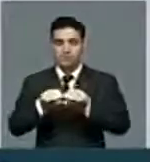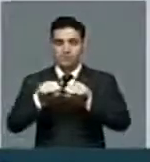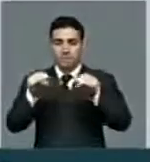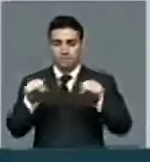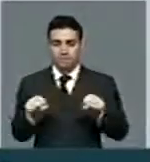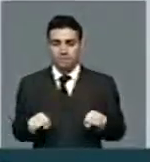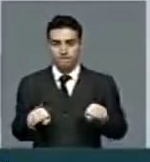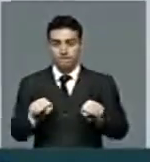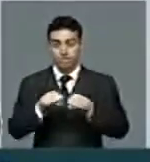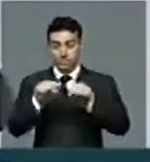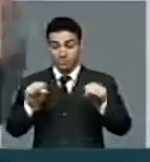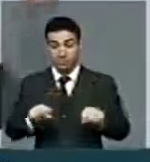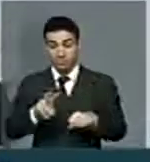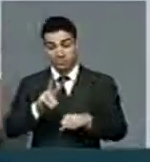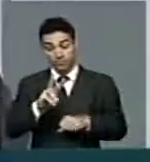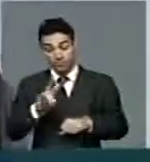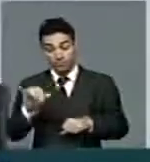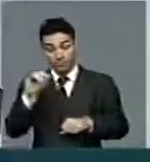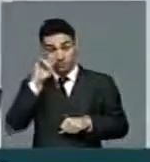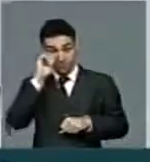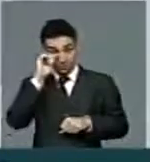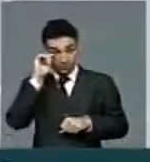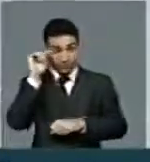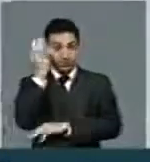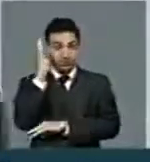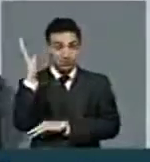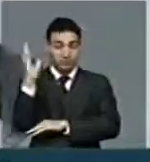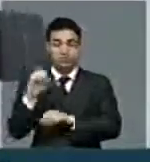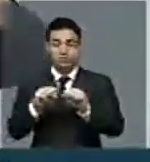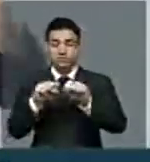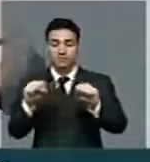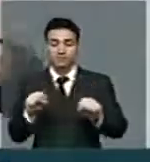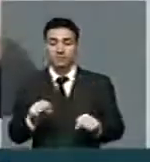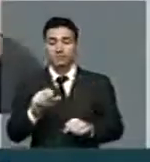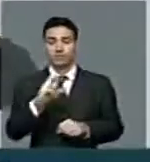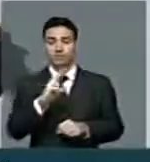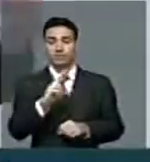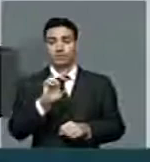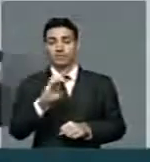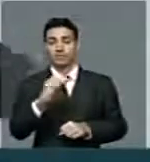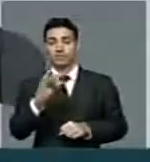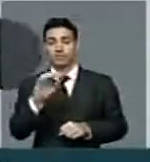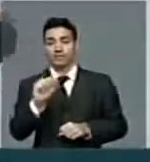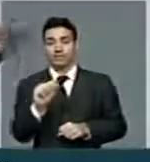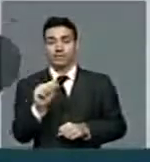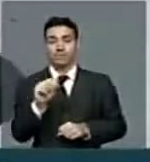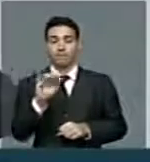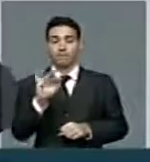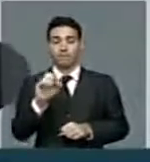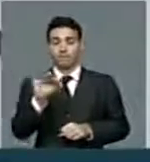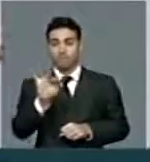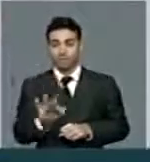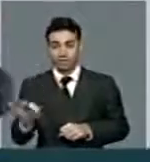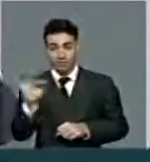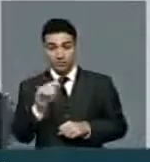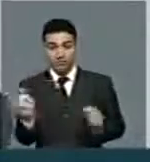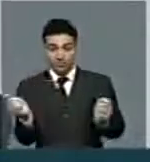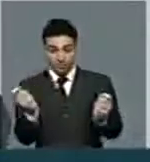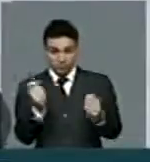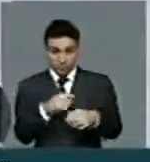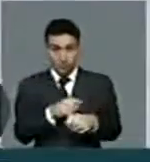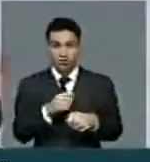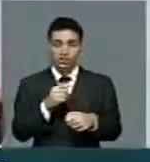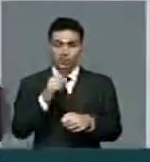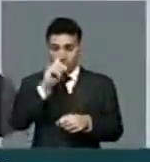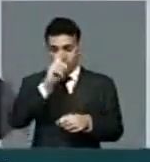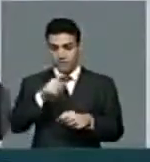sistema vai analisar. E o órgão ambiental, como o sistema da Receita Federal, aleatoriamente pode determinar uma